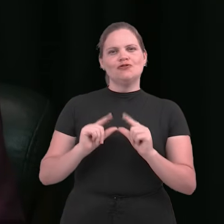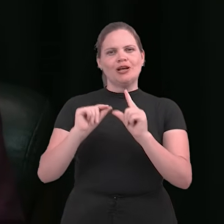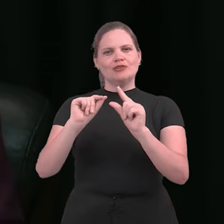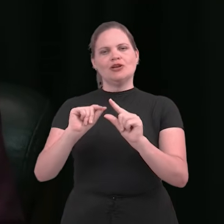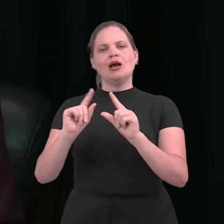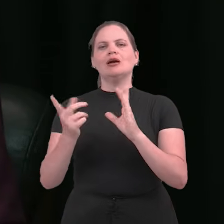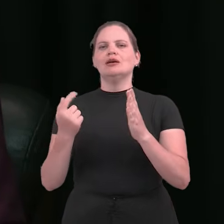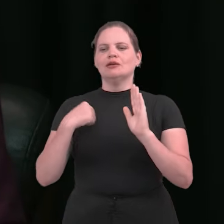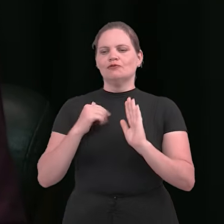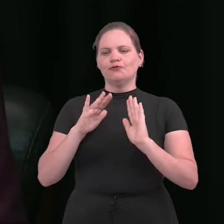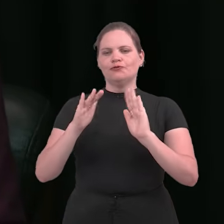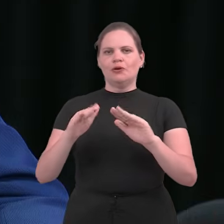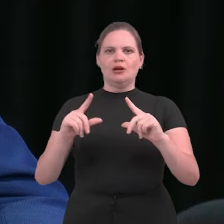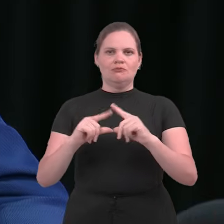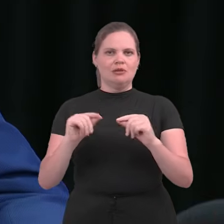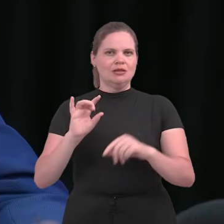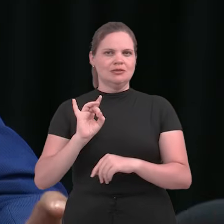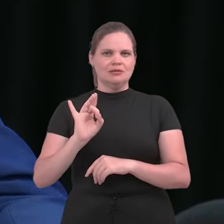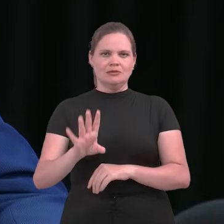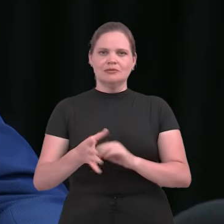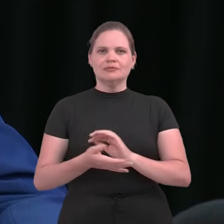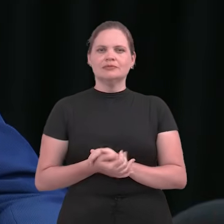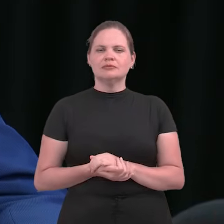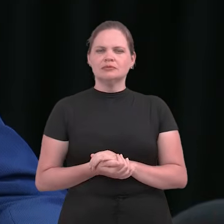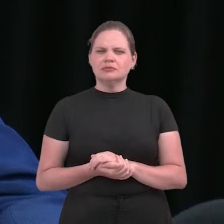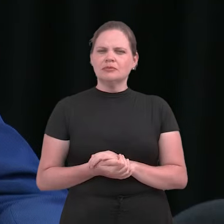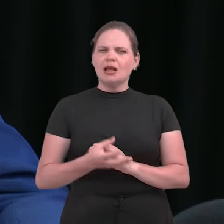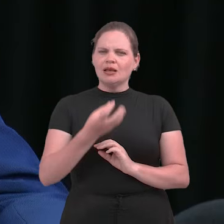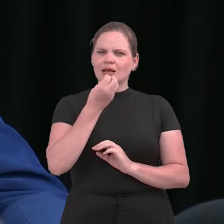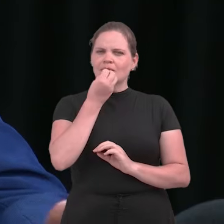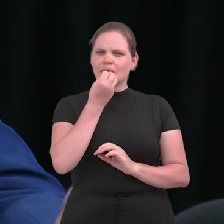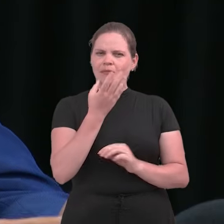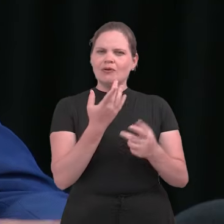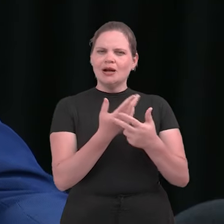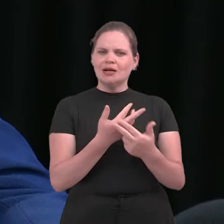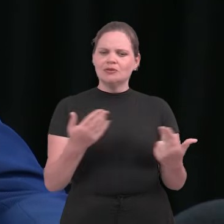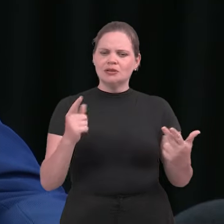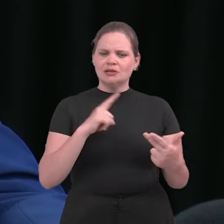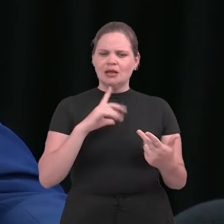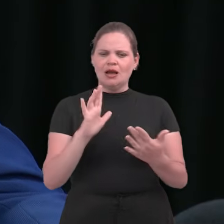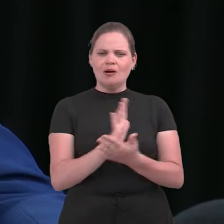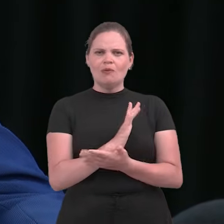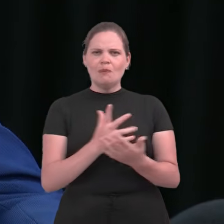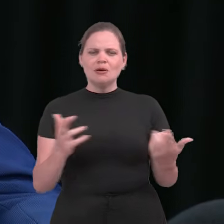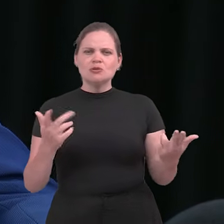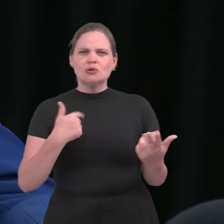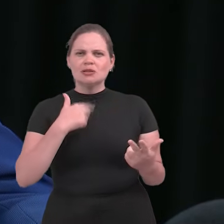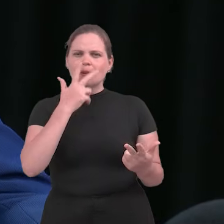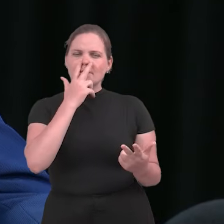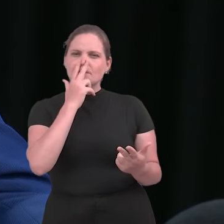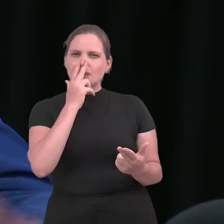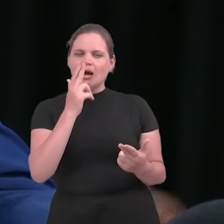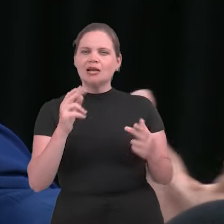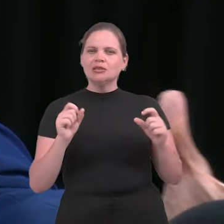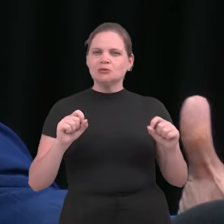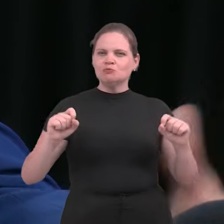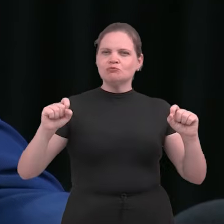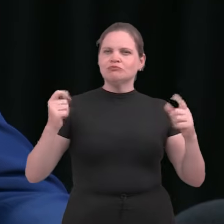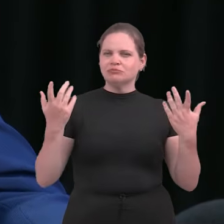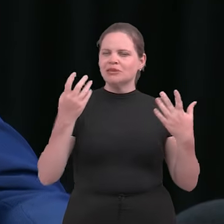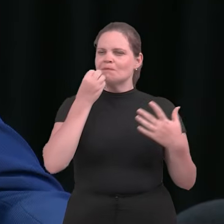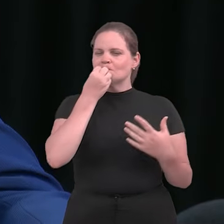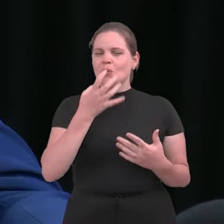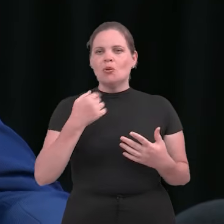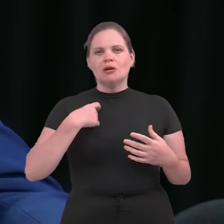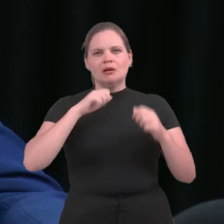só em Brasília. Que coisa boa. Irmão, já algumas coisas assim que já nos destacam, né, Luiz? Porque a gente até fala